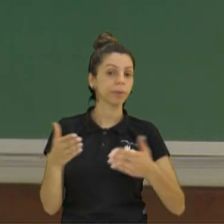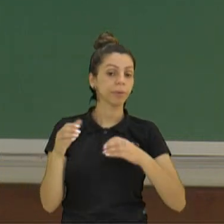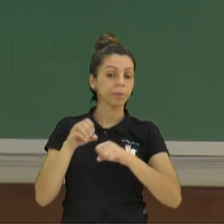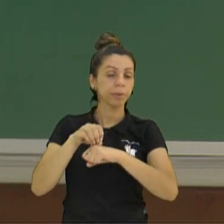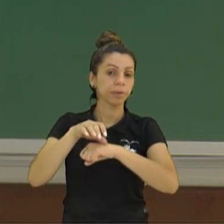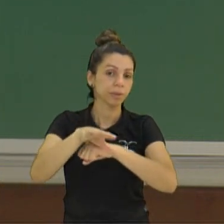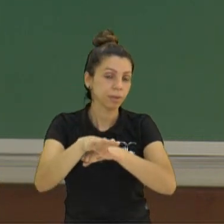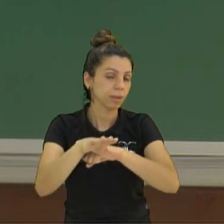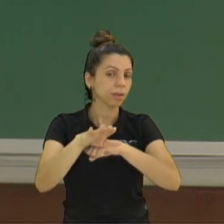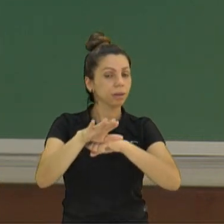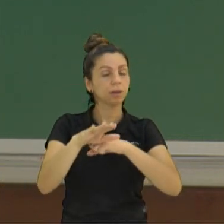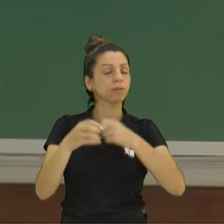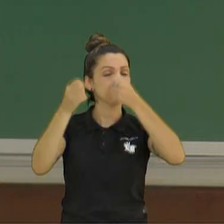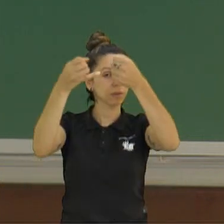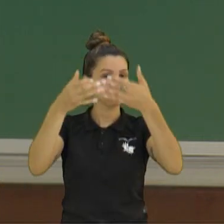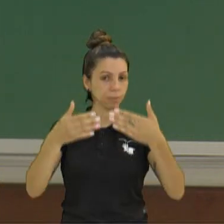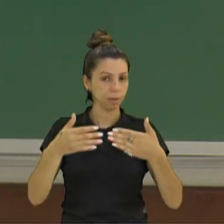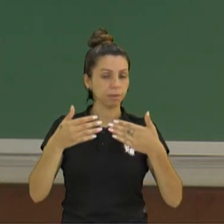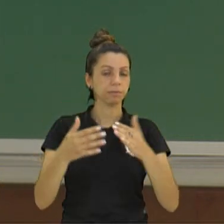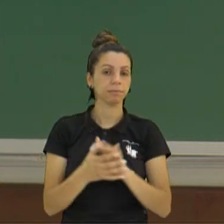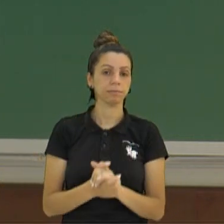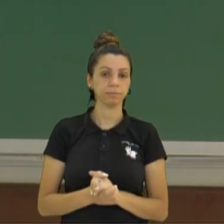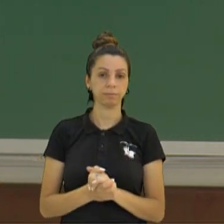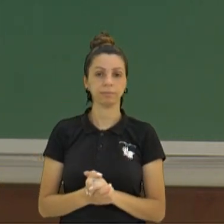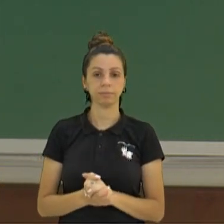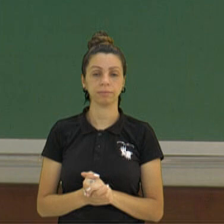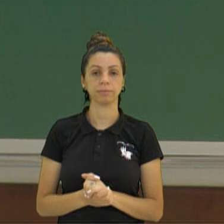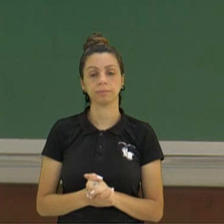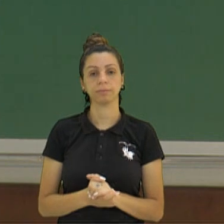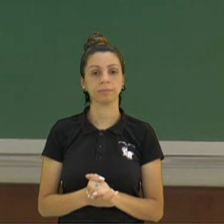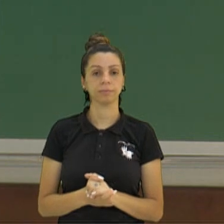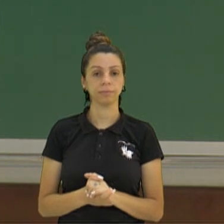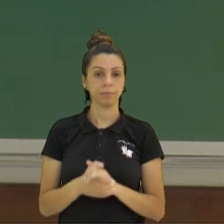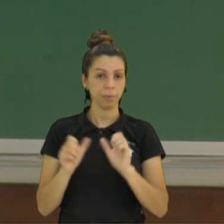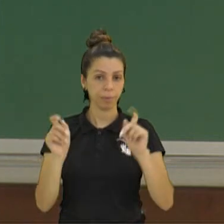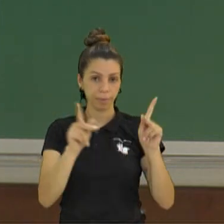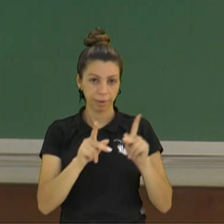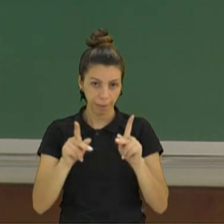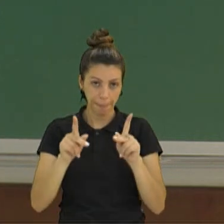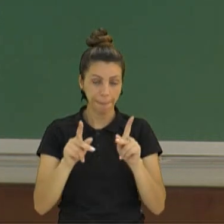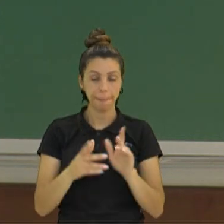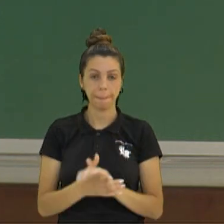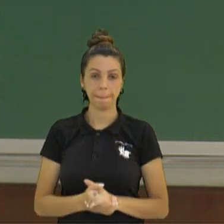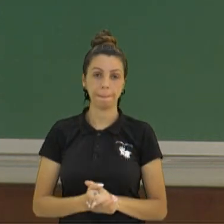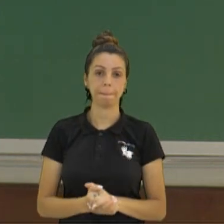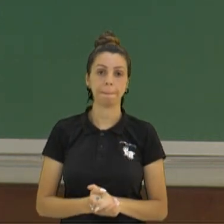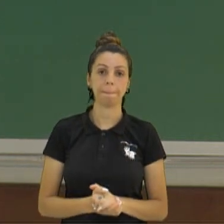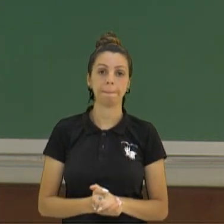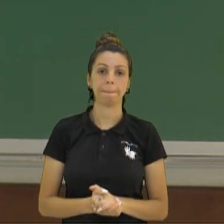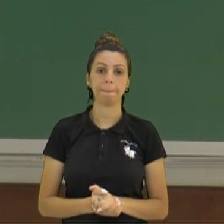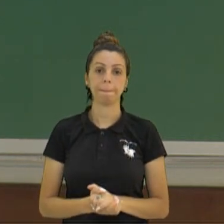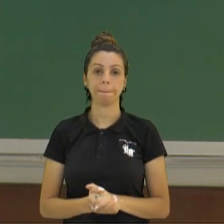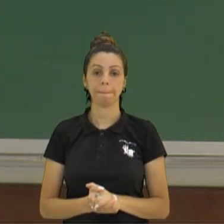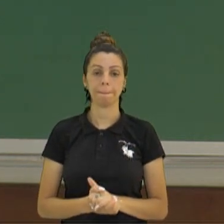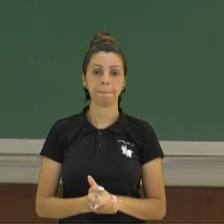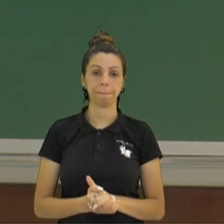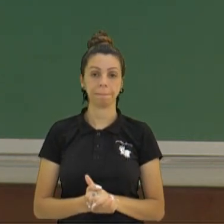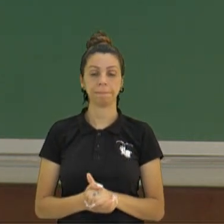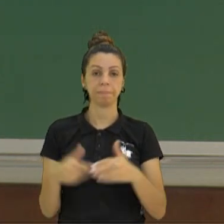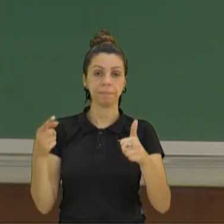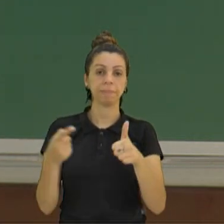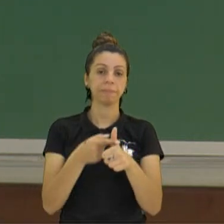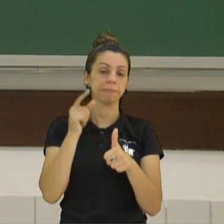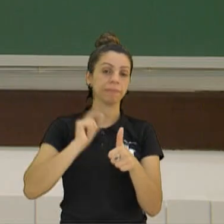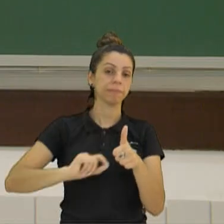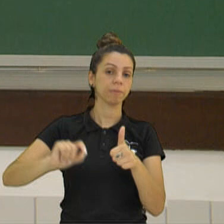grandezas proporcionais e o que são grandezas não proporcionais, beleza? Então, olha só. Primeiro de